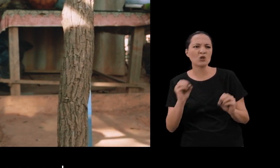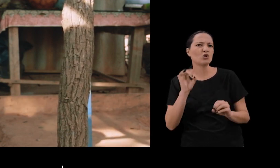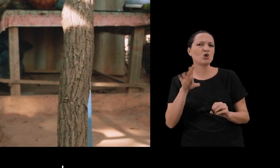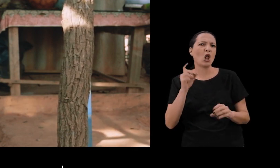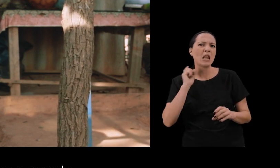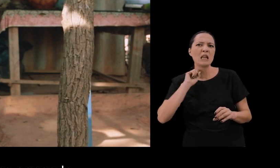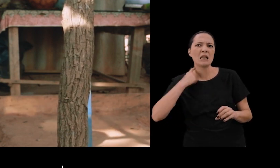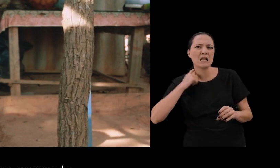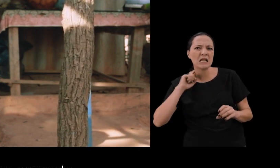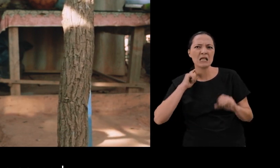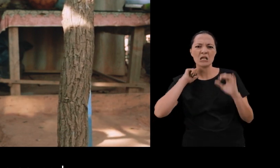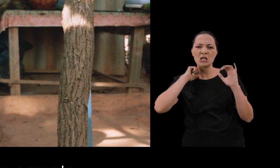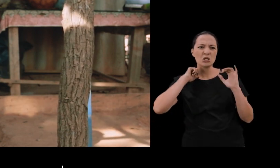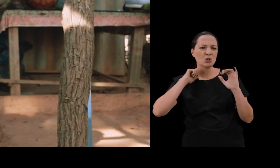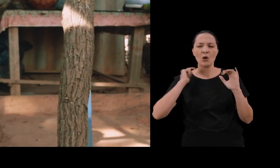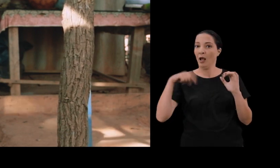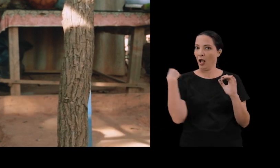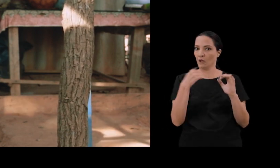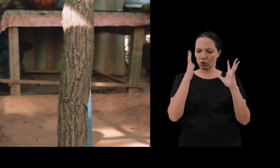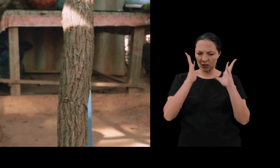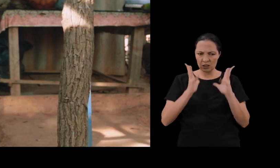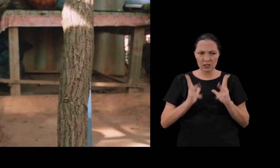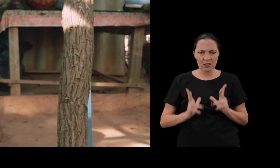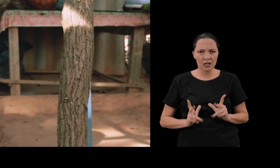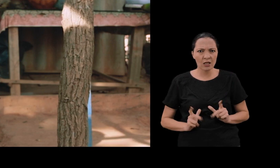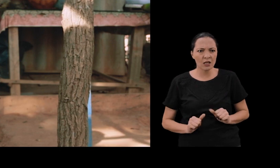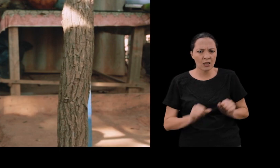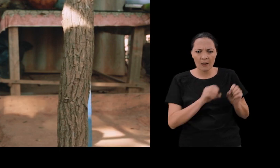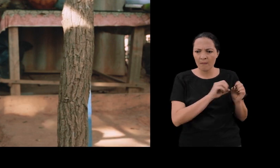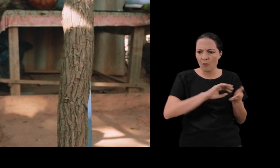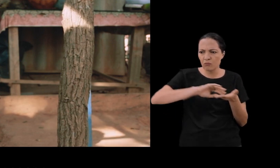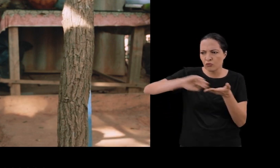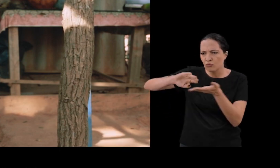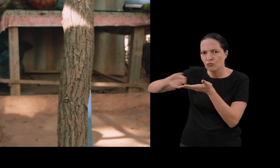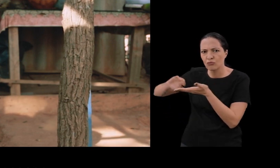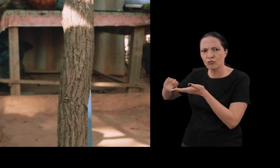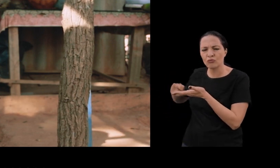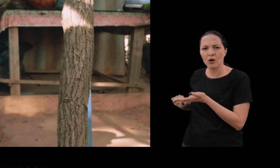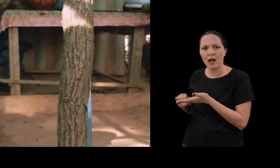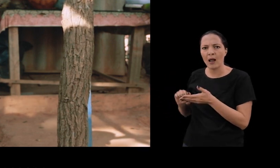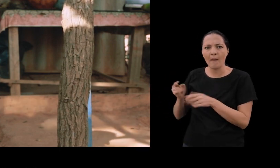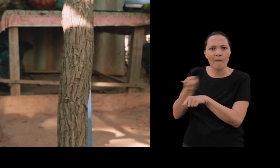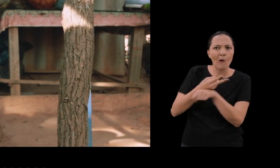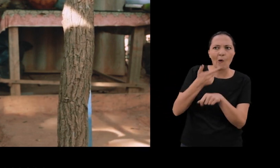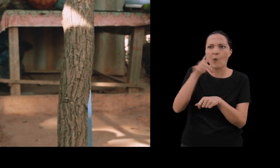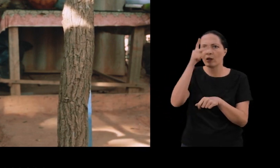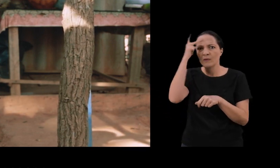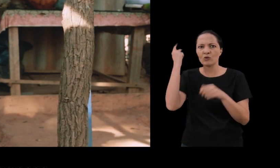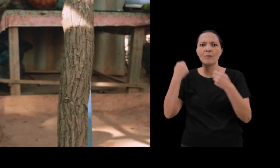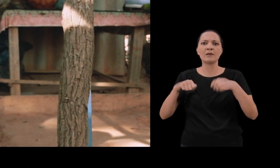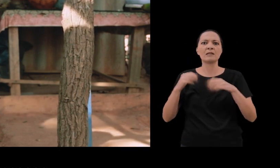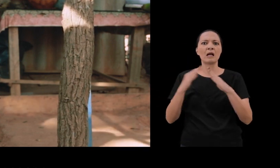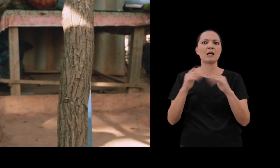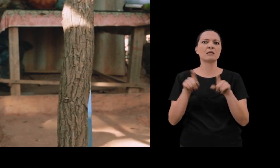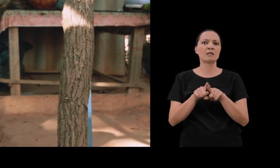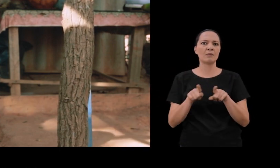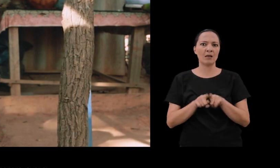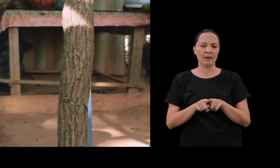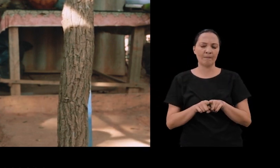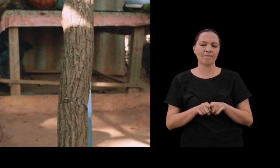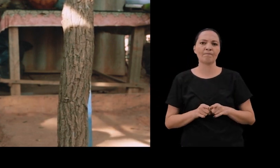com muito lixo, muito entulho, a gente removeu todos os entulhos, buscamos as outras pessoas que estavam necessitadas da